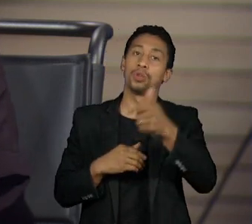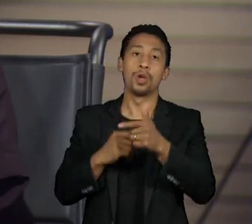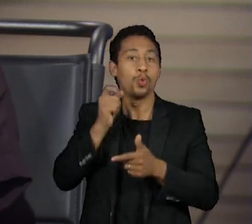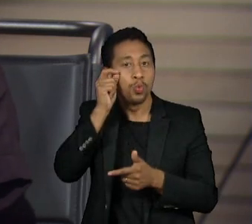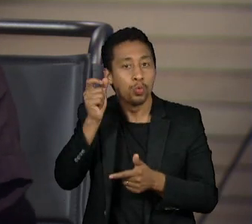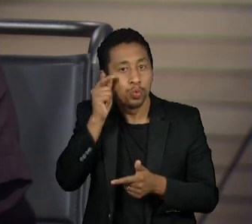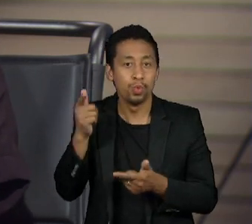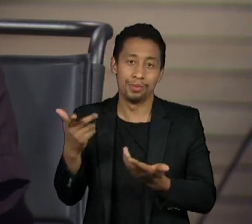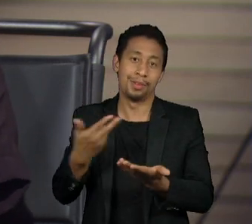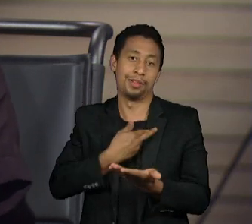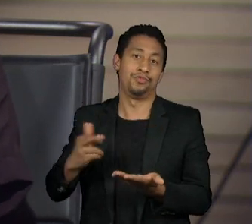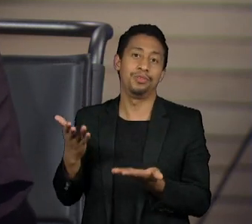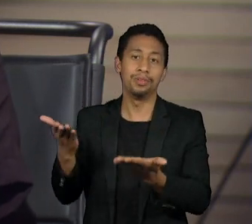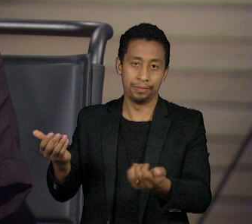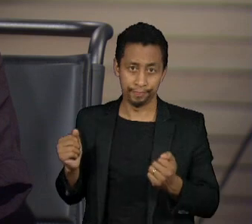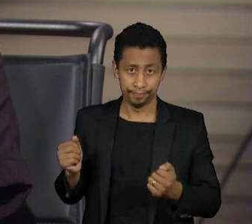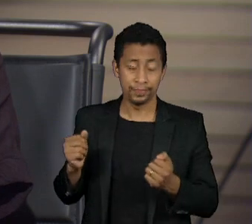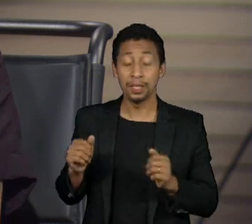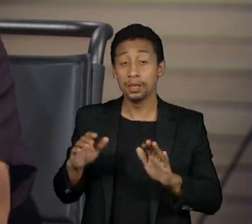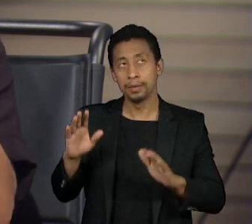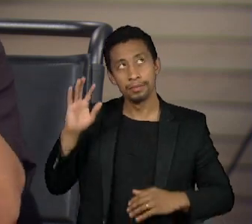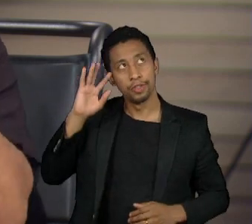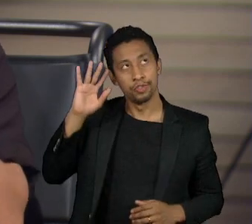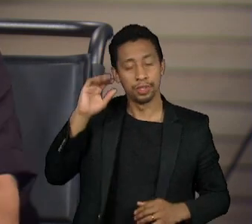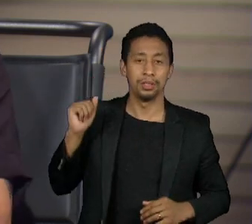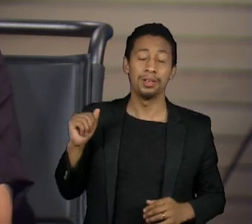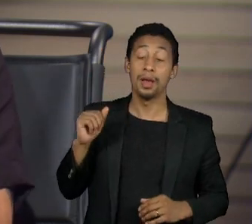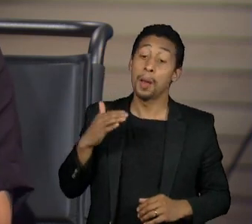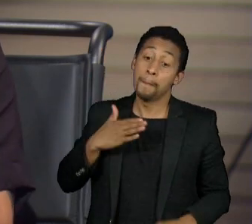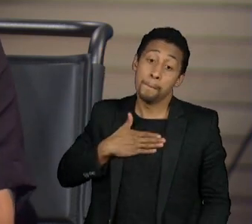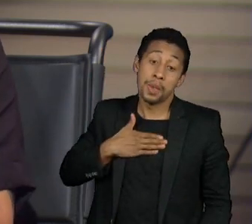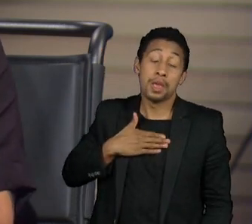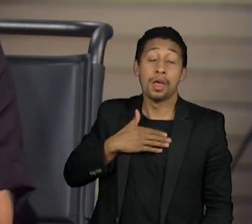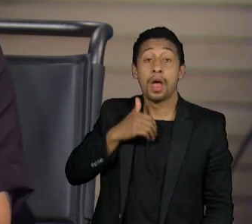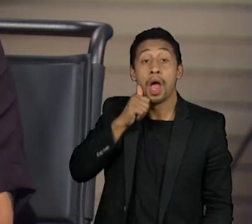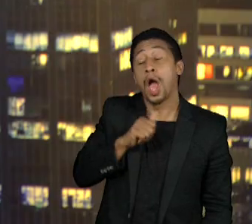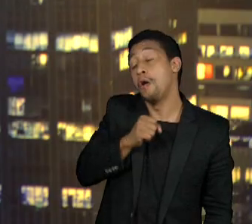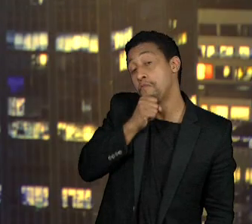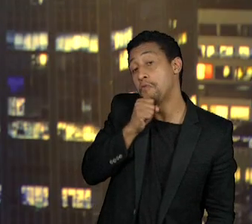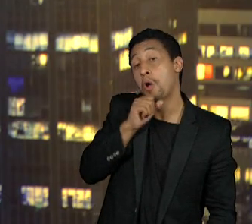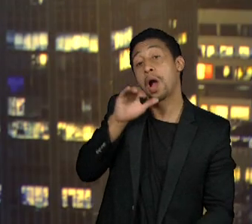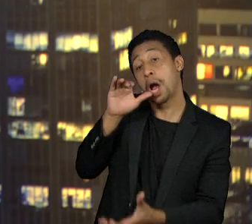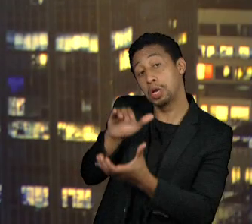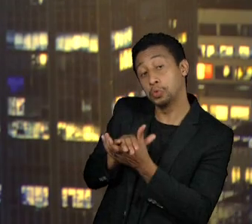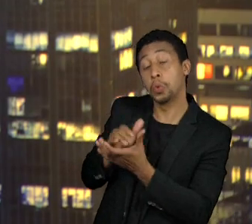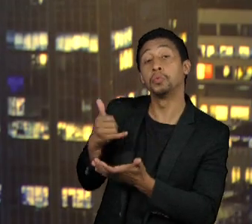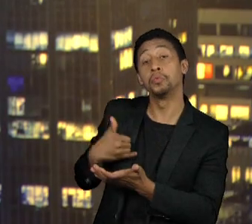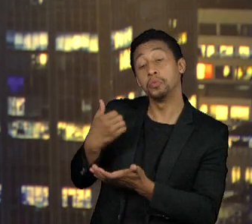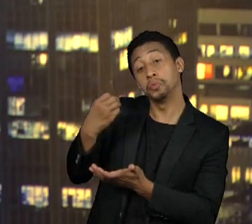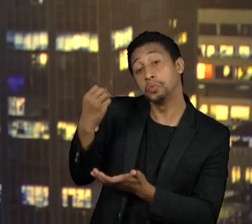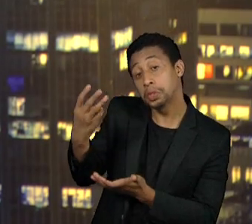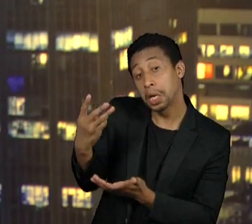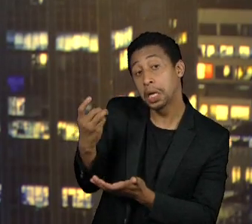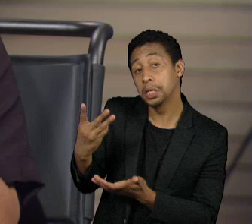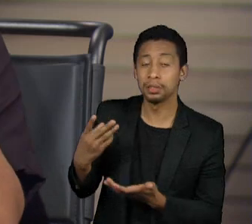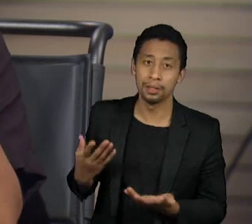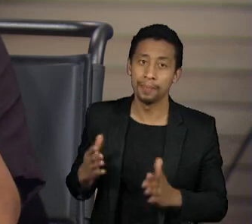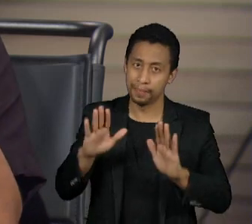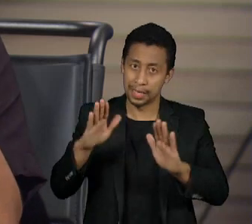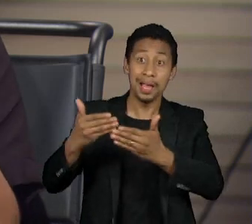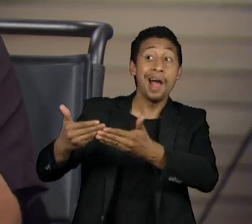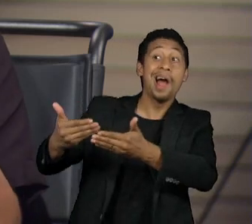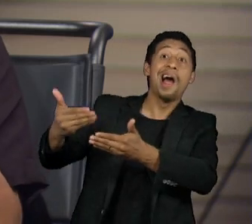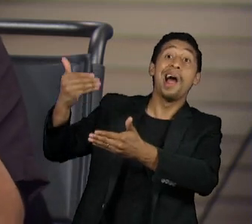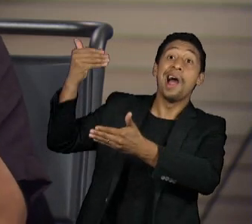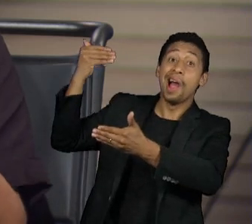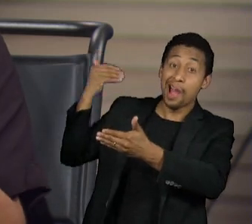gente for pensar, por exemplo, quantas pessoas podem dizer, mas minha avó casou quando tinha 13 anos. Naquela época, provavelmente, da sua avó, as pessoas